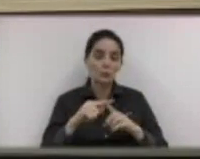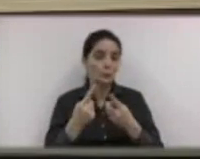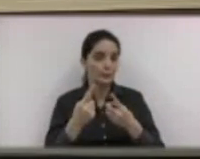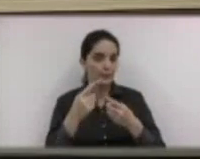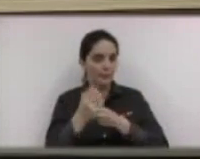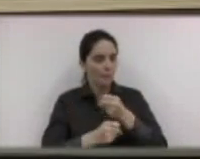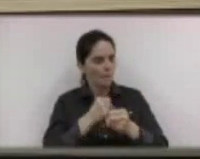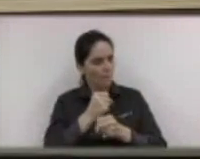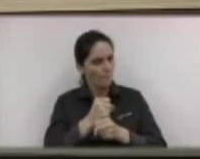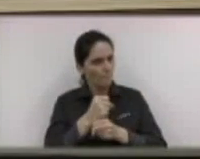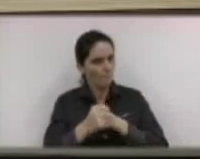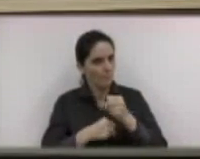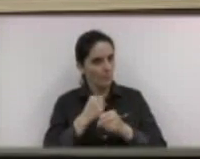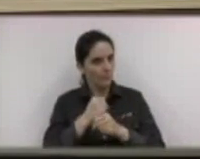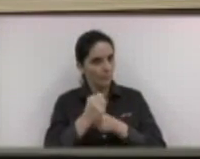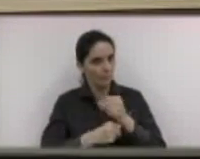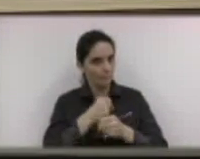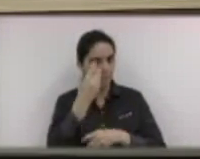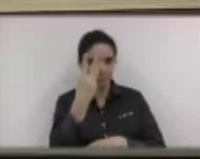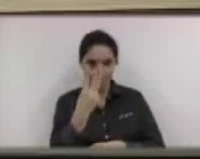fazer